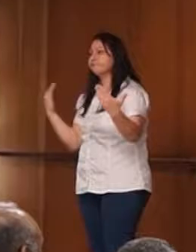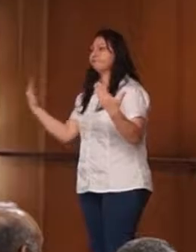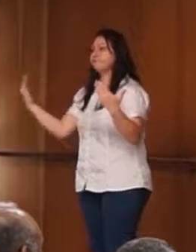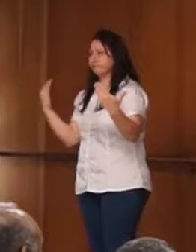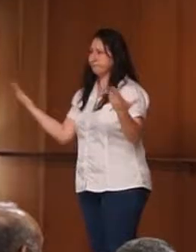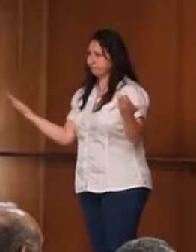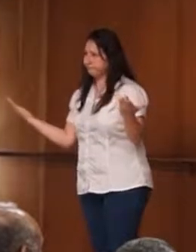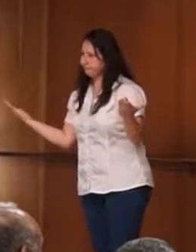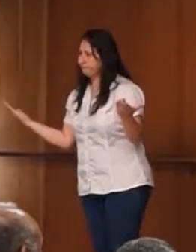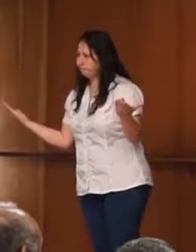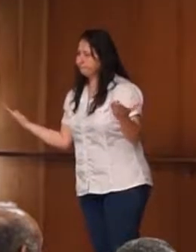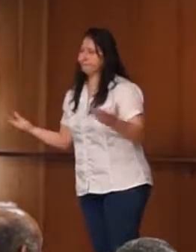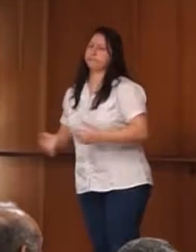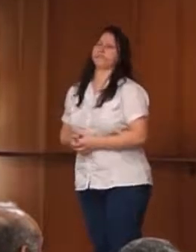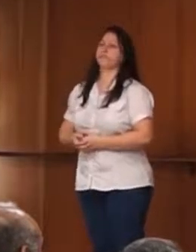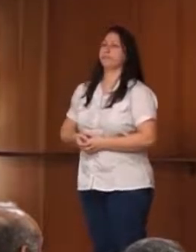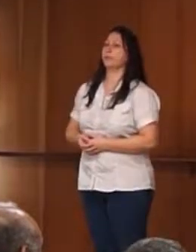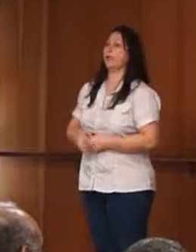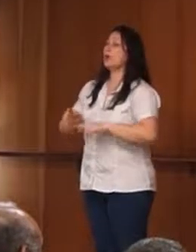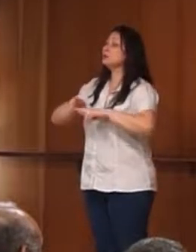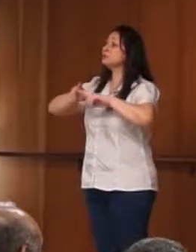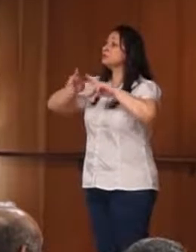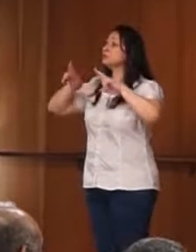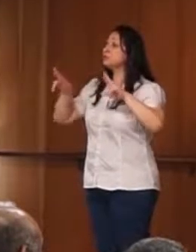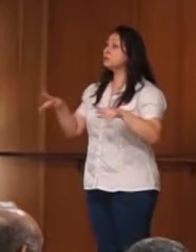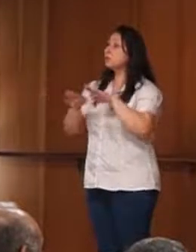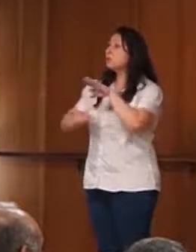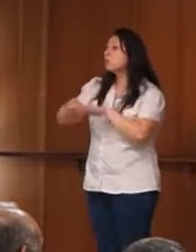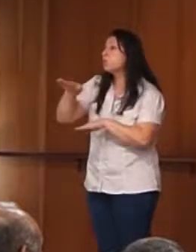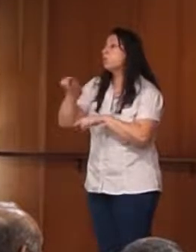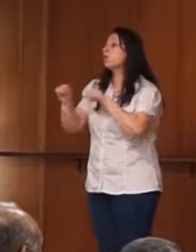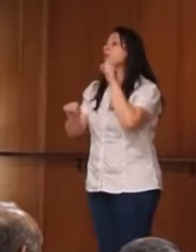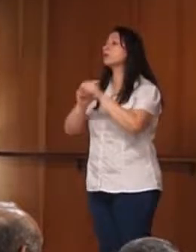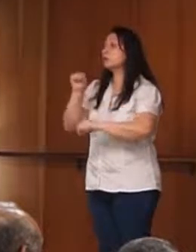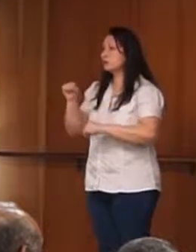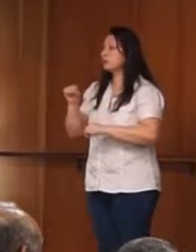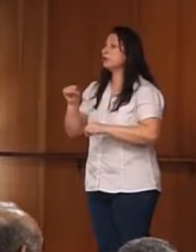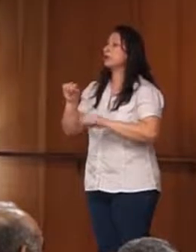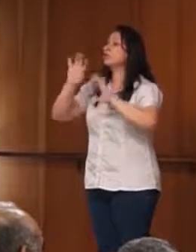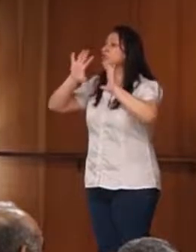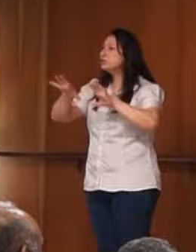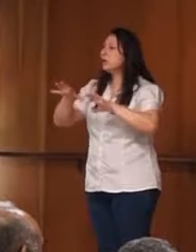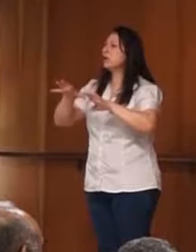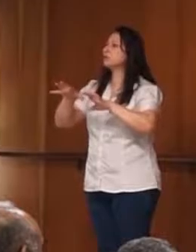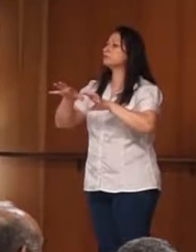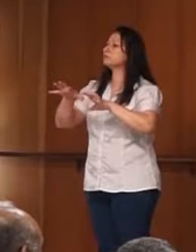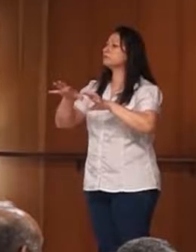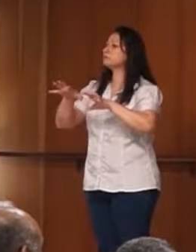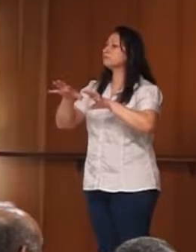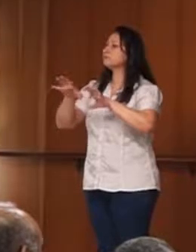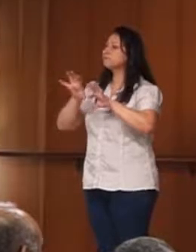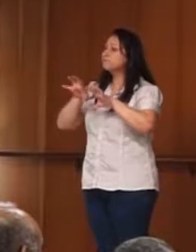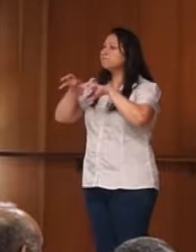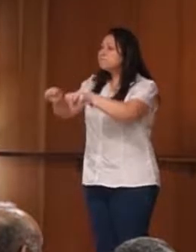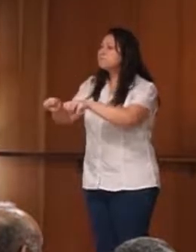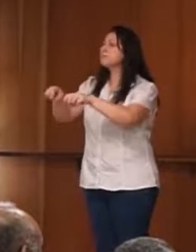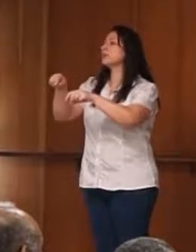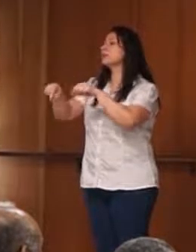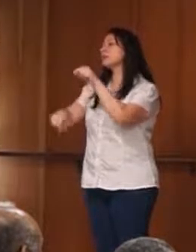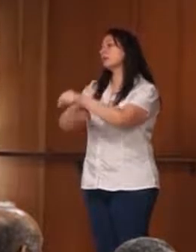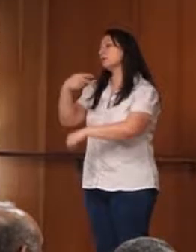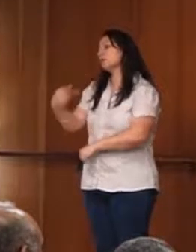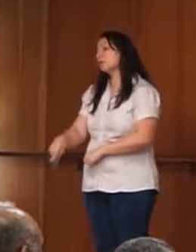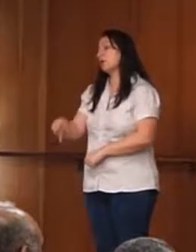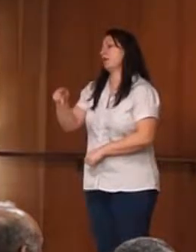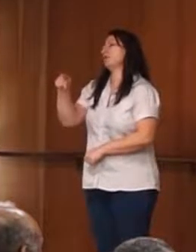etc. Essa desigualdade se enraizou, né, na nossa cultura jurídica e nas